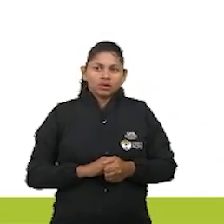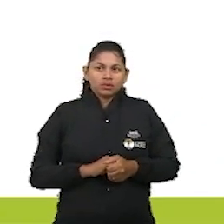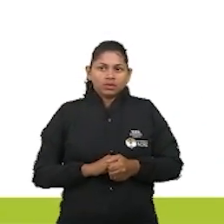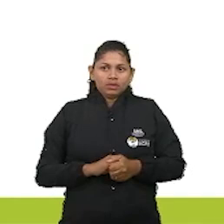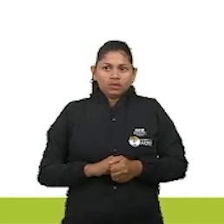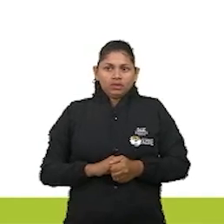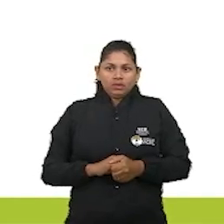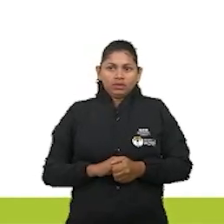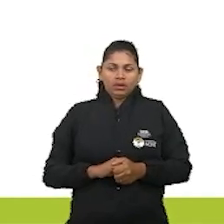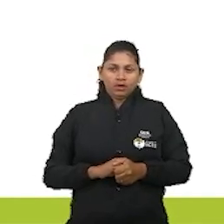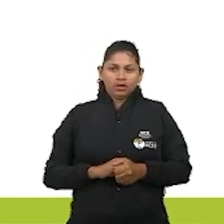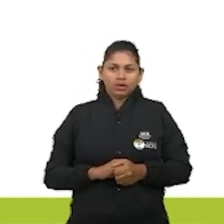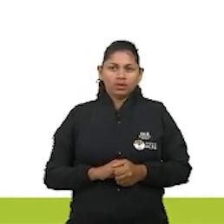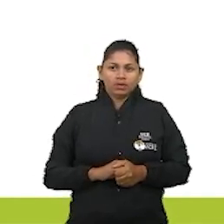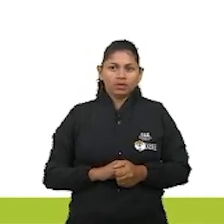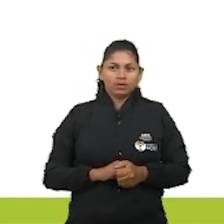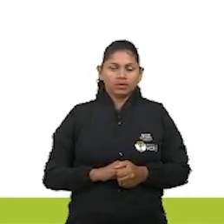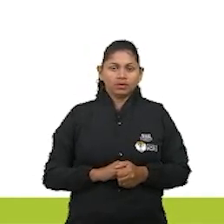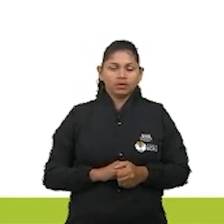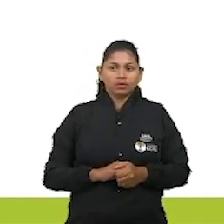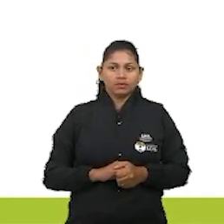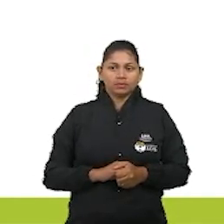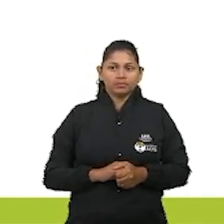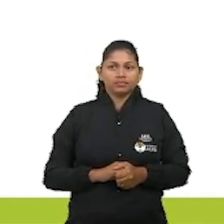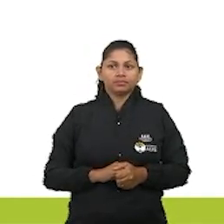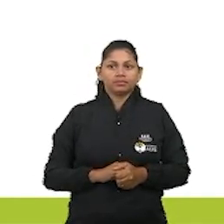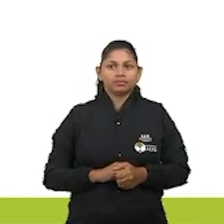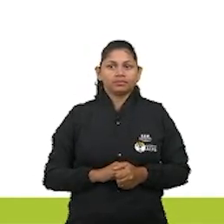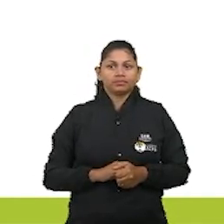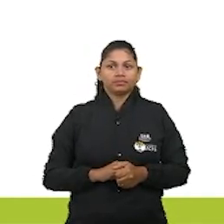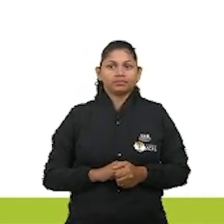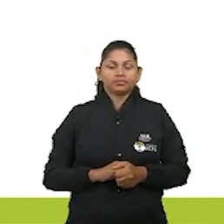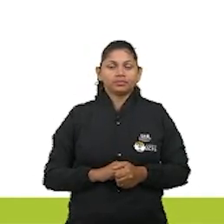Ó, 2 nós entre o ponto